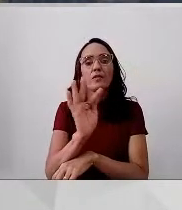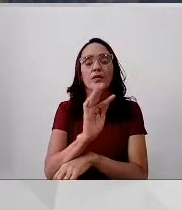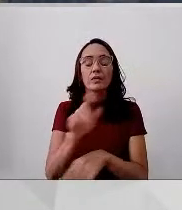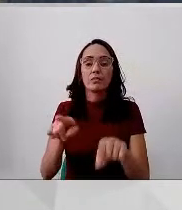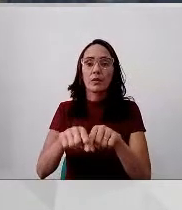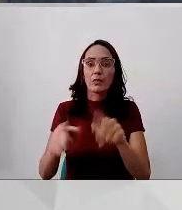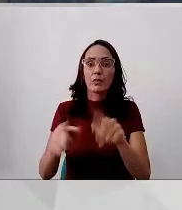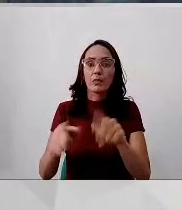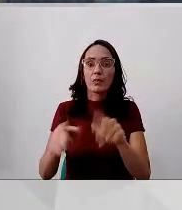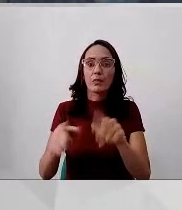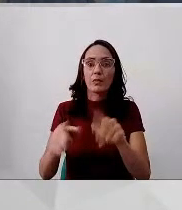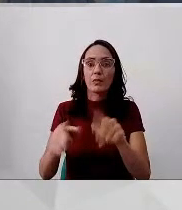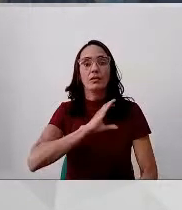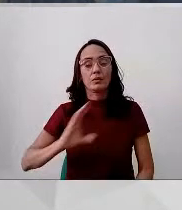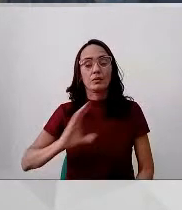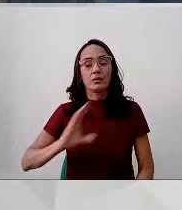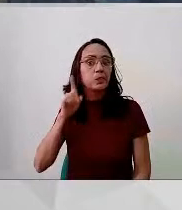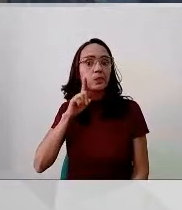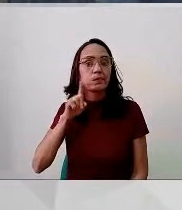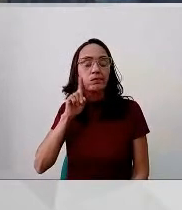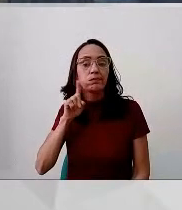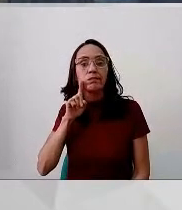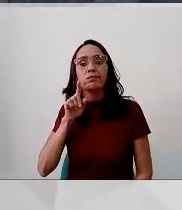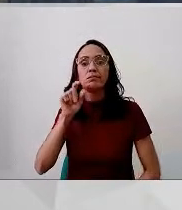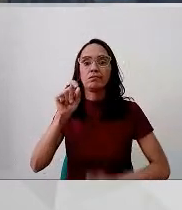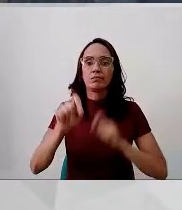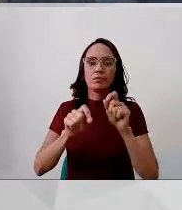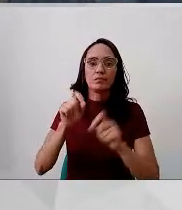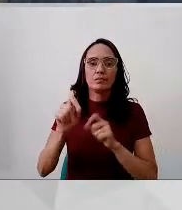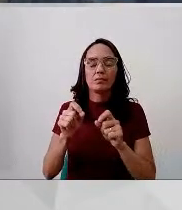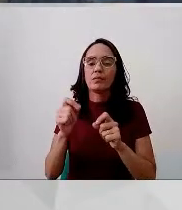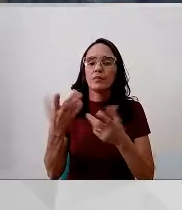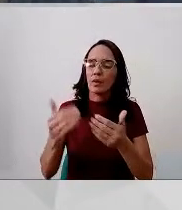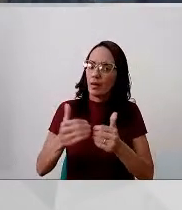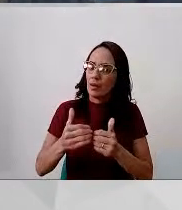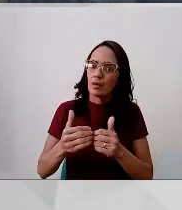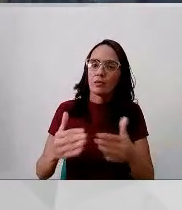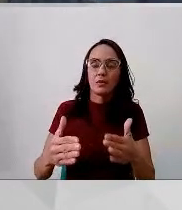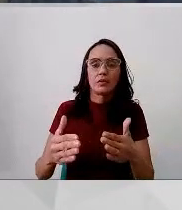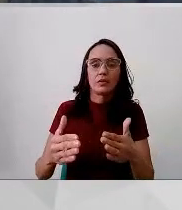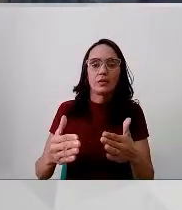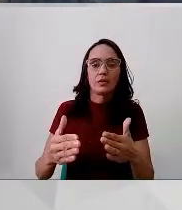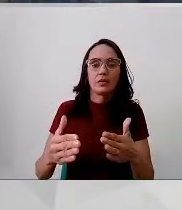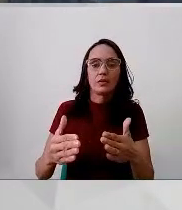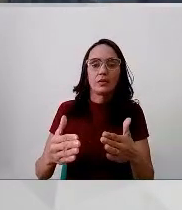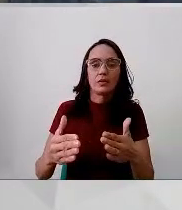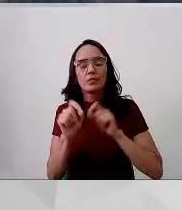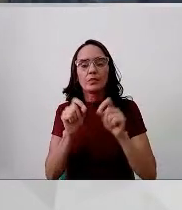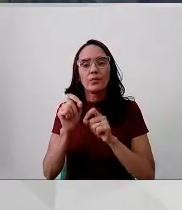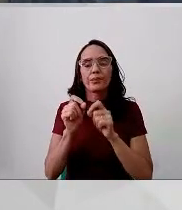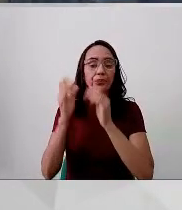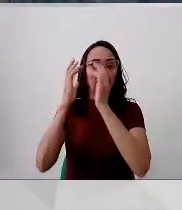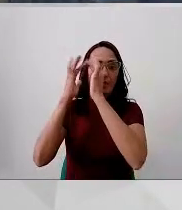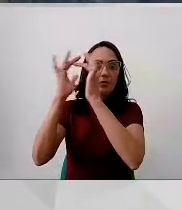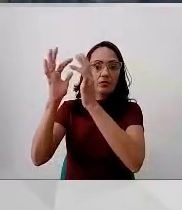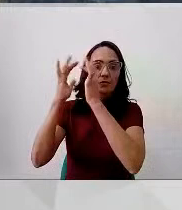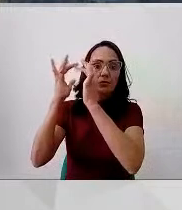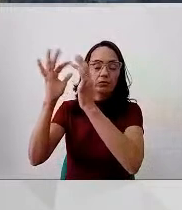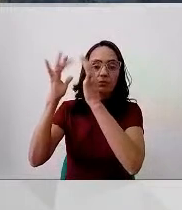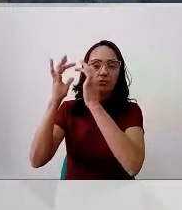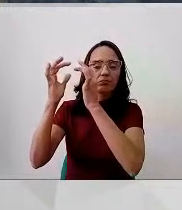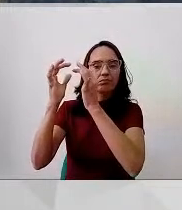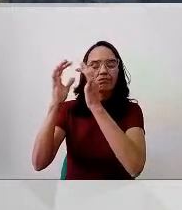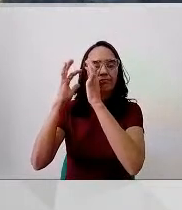né, partiram dos princípios lá do neurônio artificial de McCulloch e Pitts